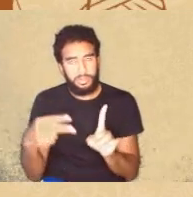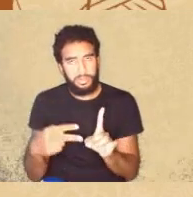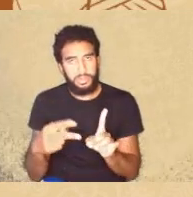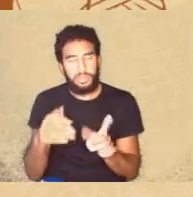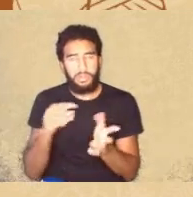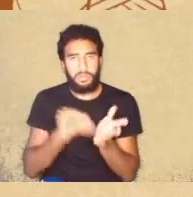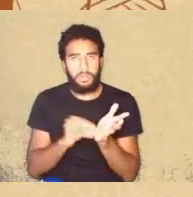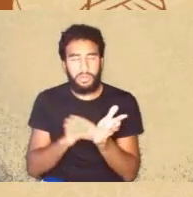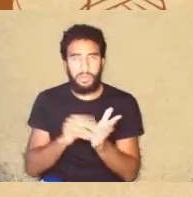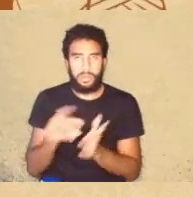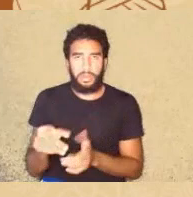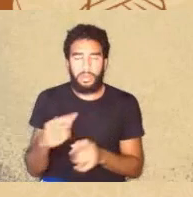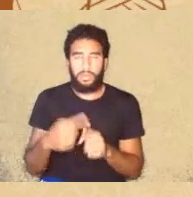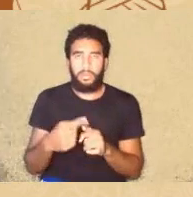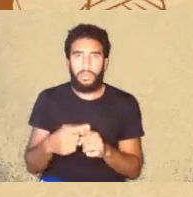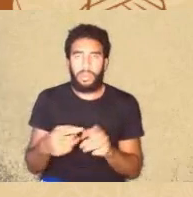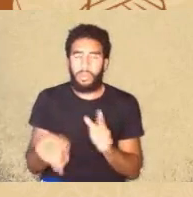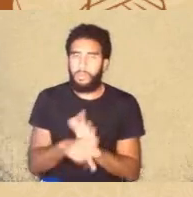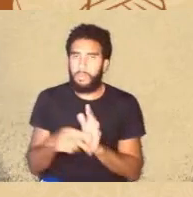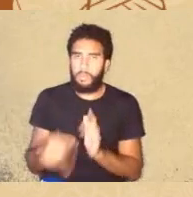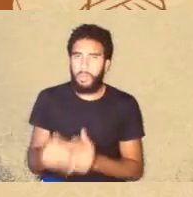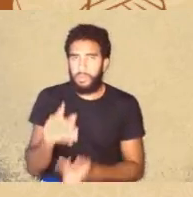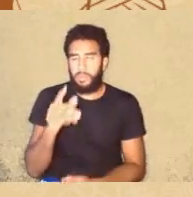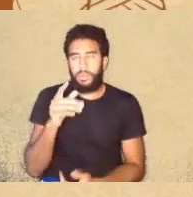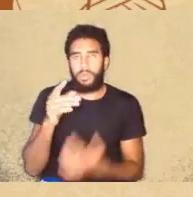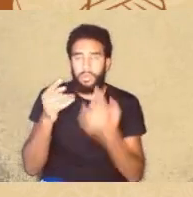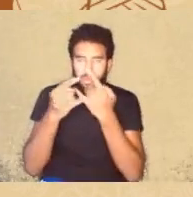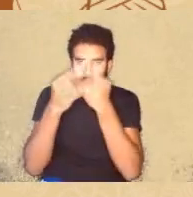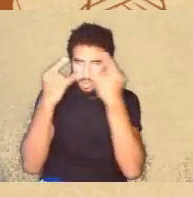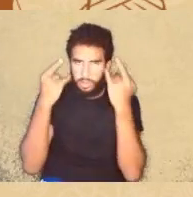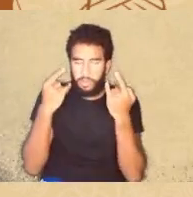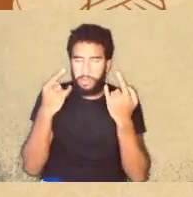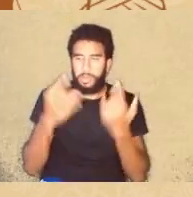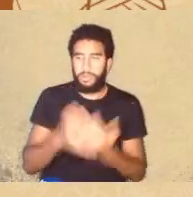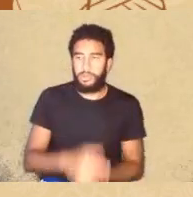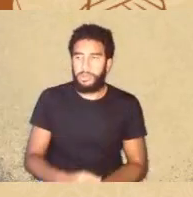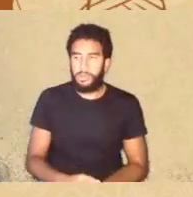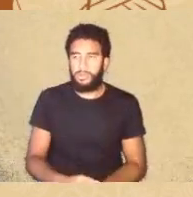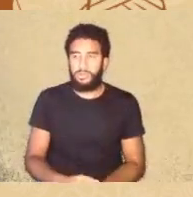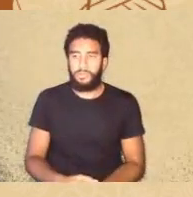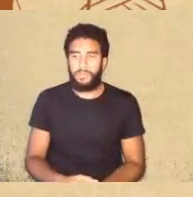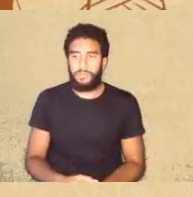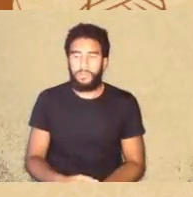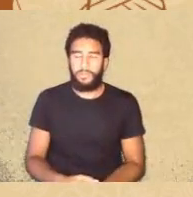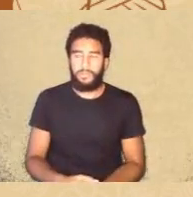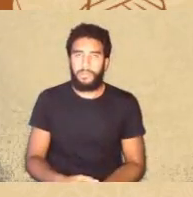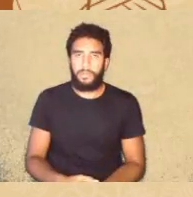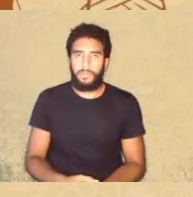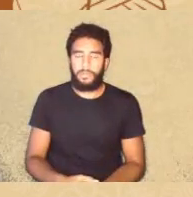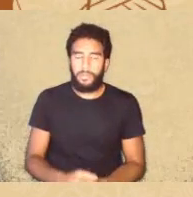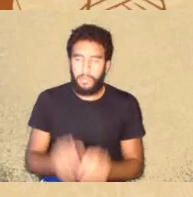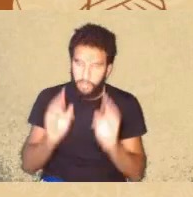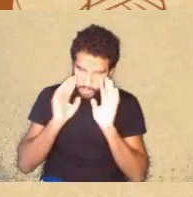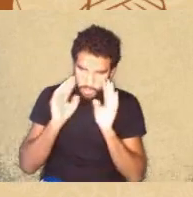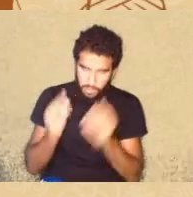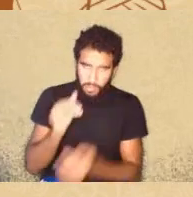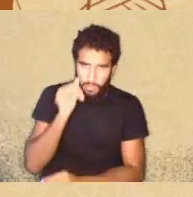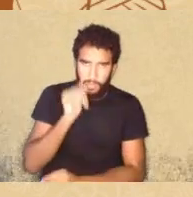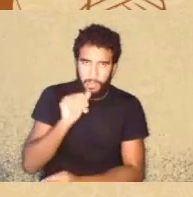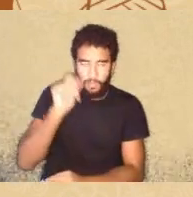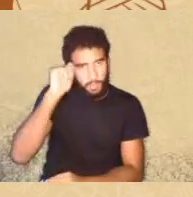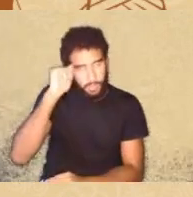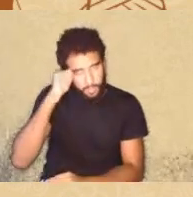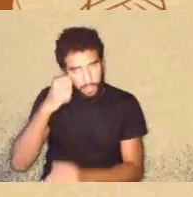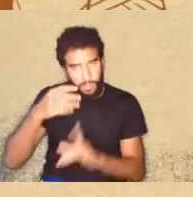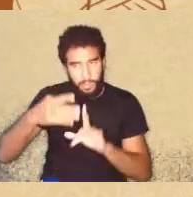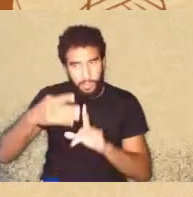do capitalismo. Vamos trazer o olhar da mulher, da pessoa negra, da LGBT. Mas não é só uma